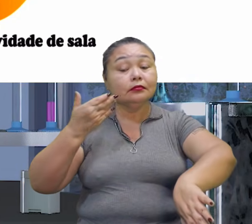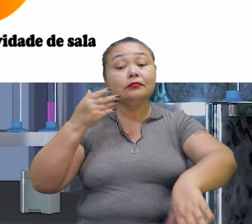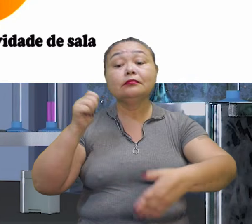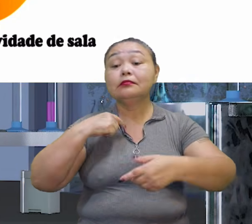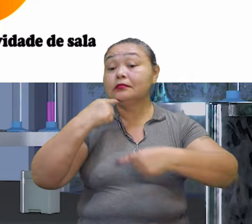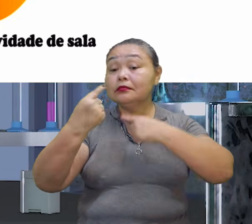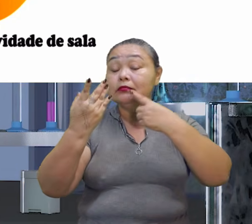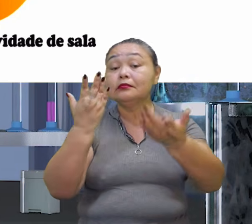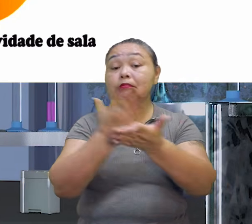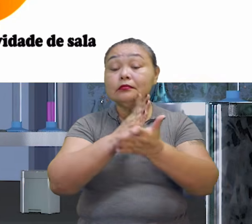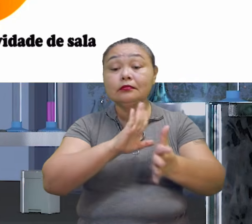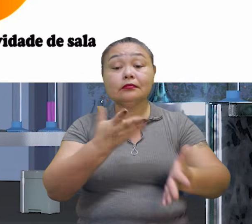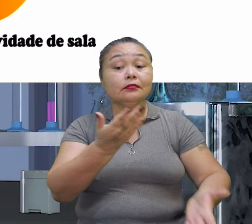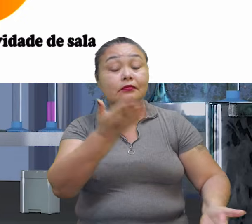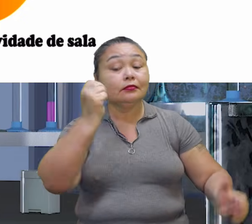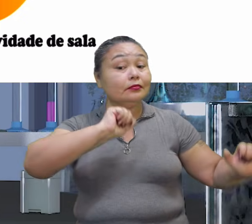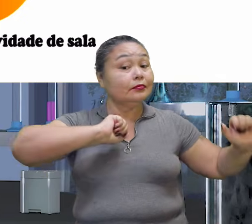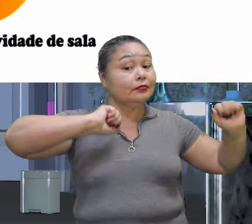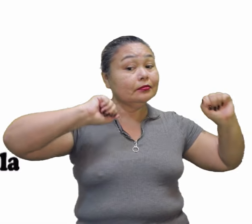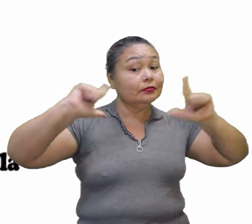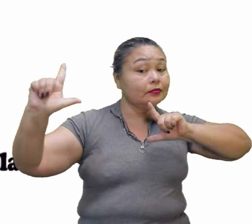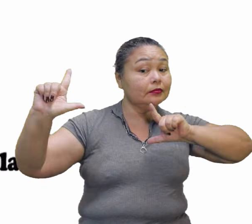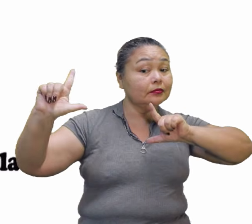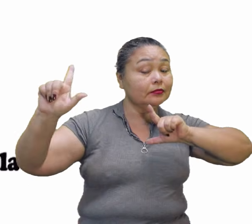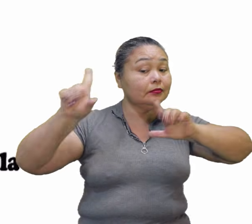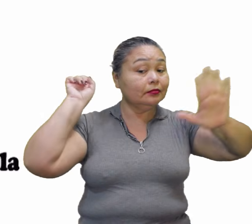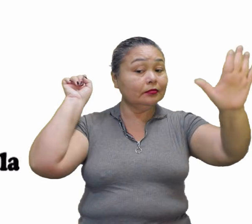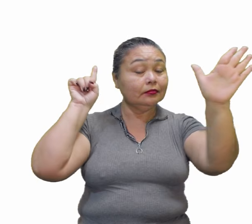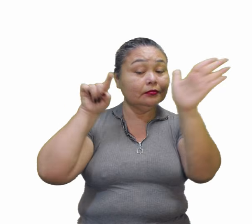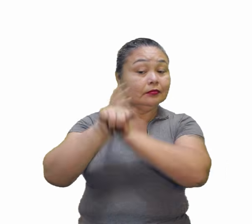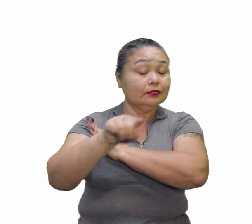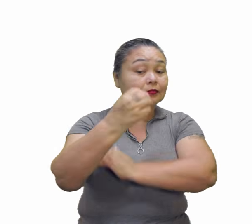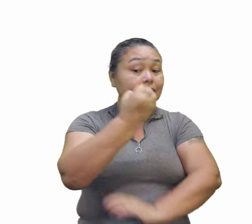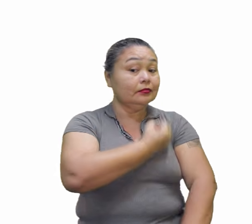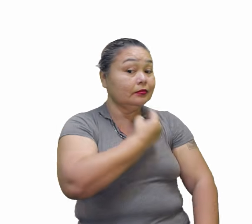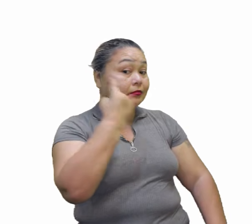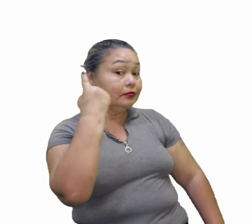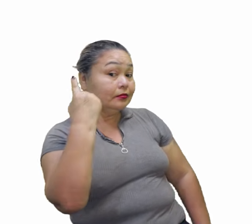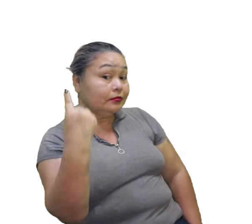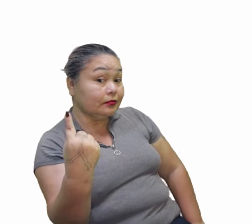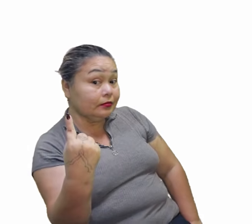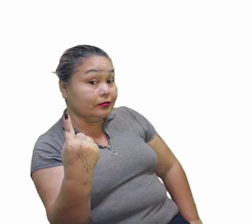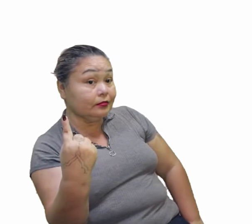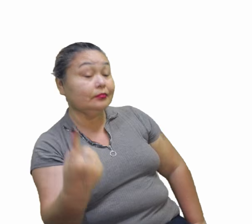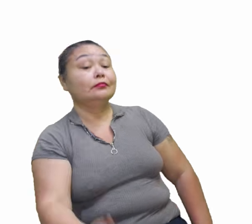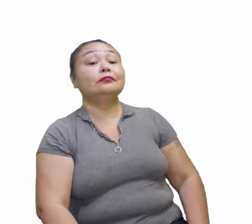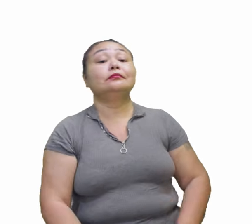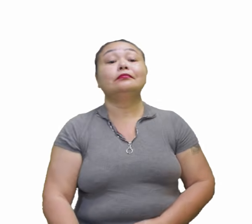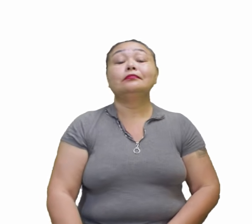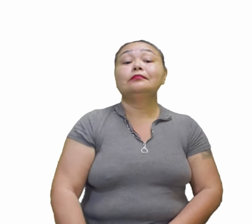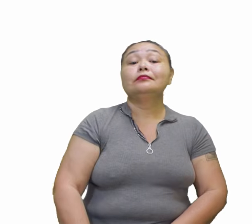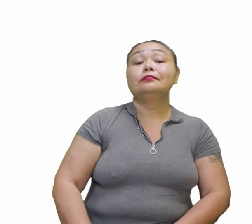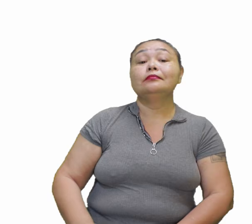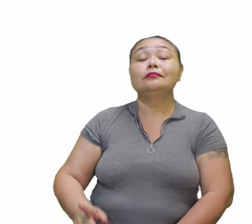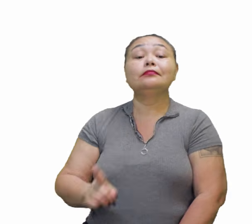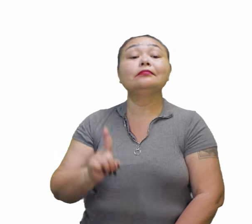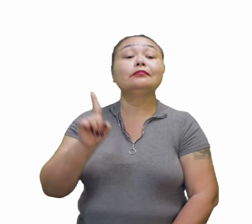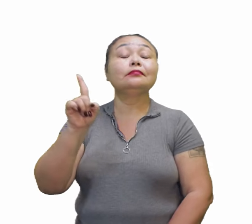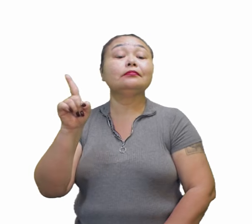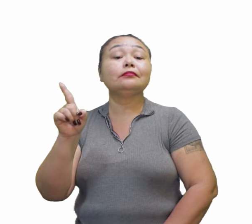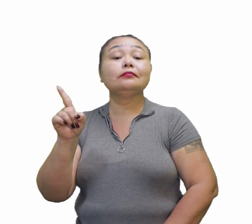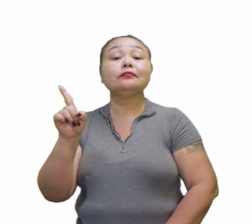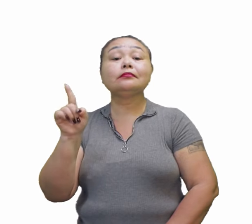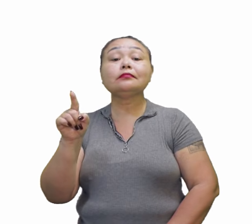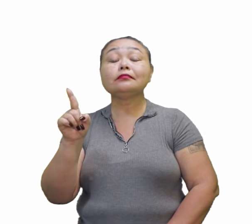nosso Tirando Dúvidas. Vamos lá no slide para a nossa questão de número 1. Na questão 1 diz